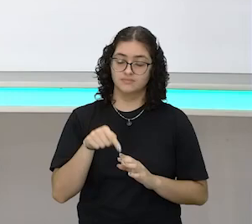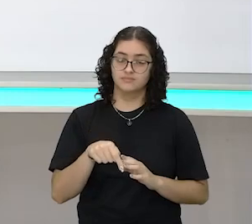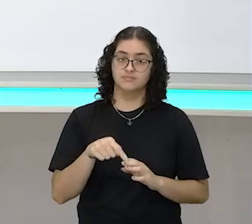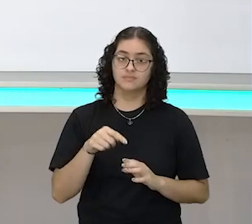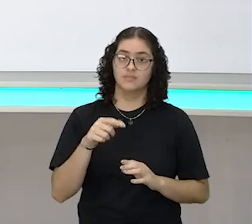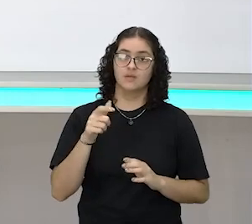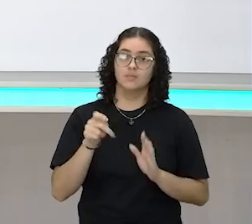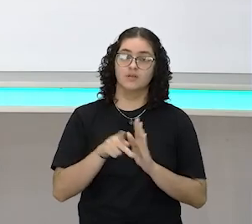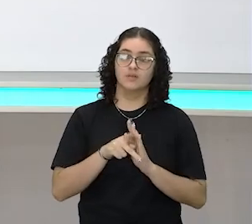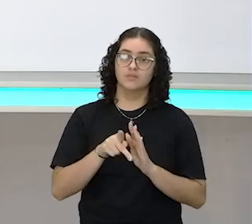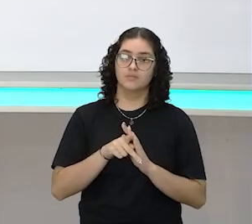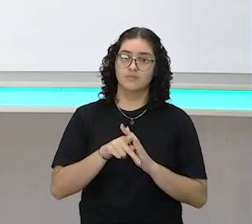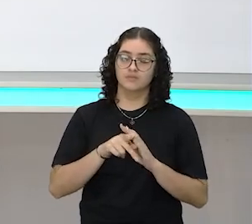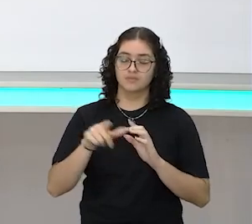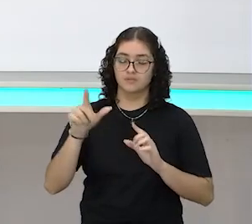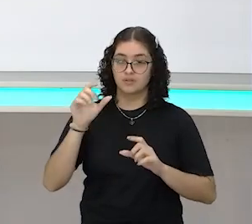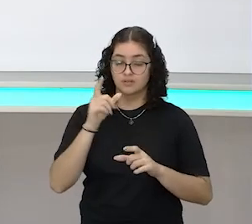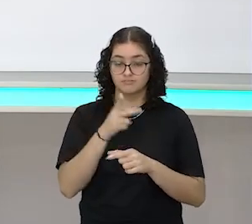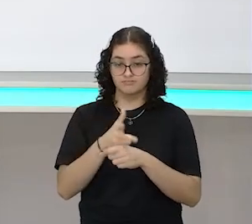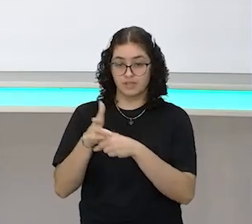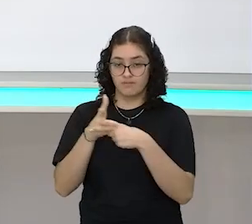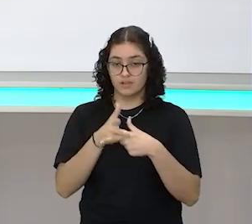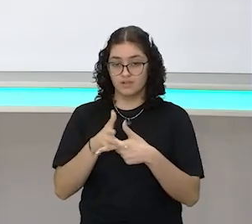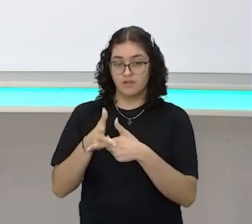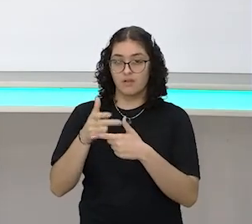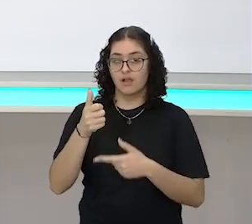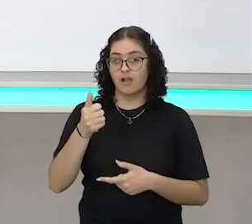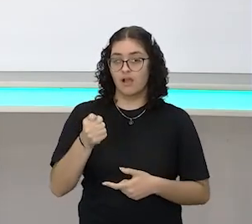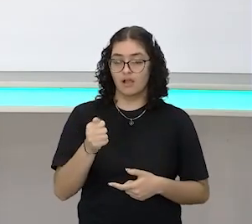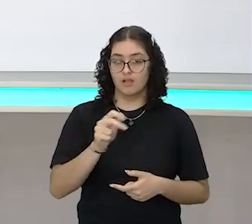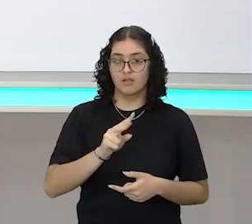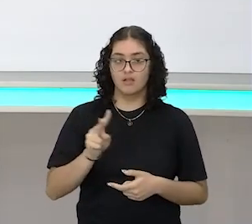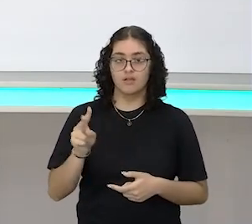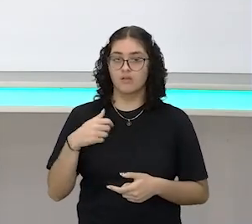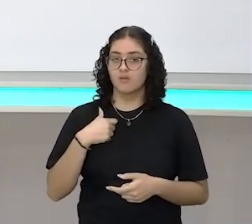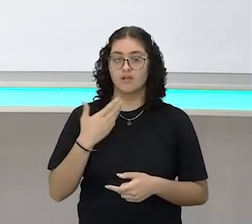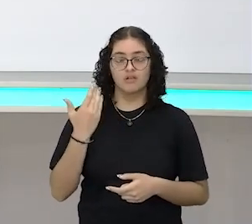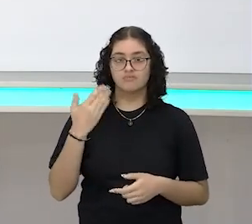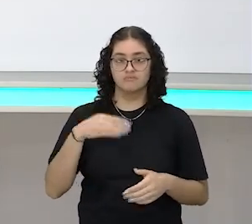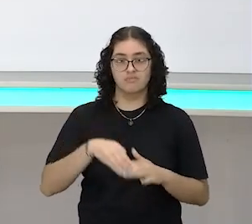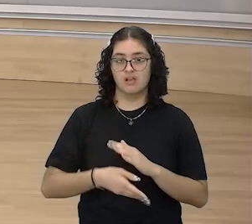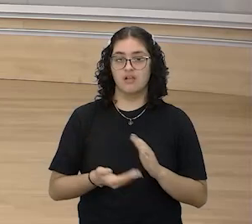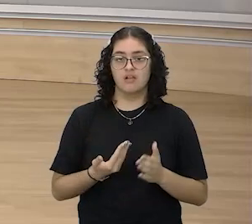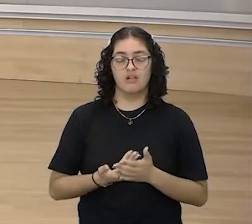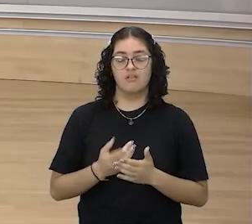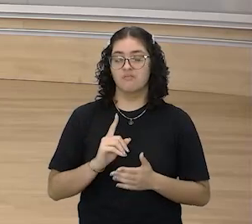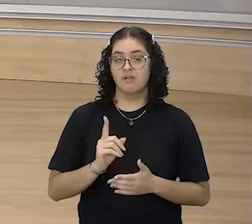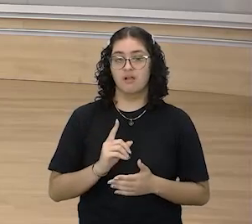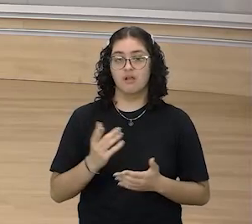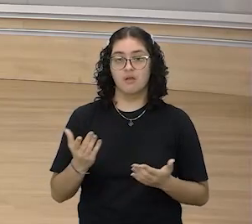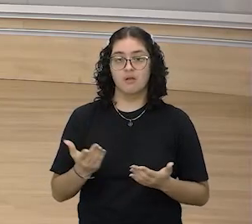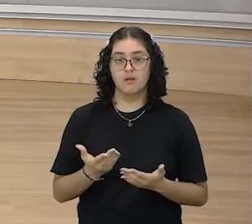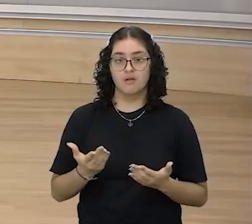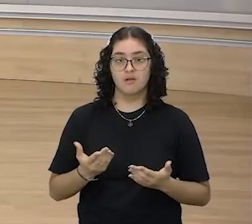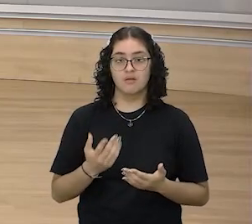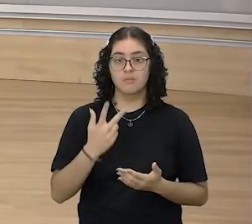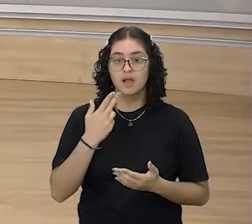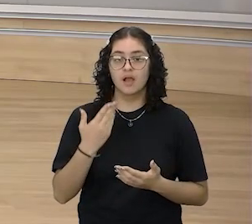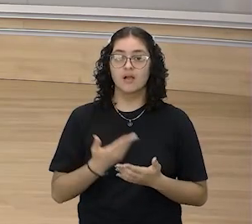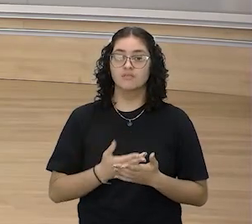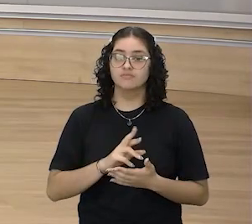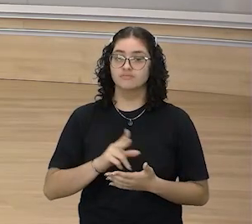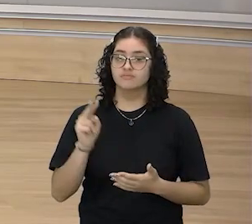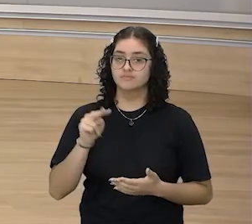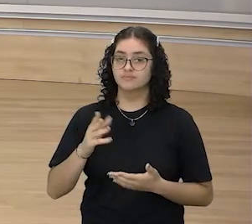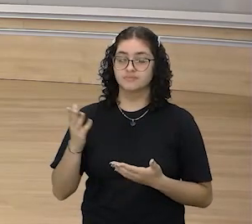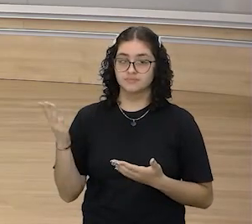A. É um local também que normalmente eu não costumava fazer aulas, então isso daí também acaba deixando a aula diferente, ó,